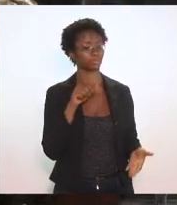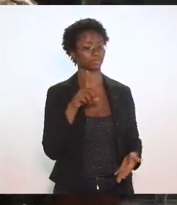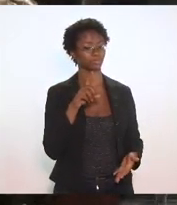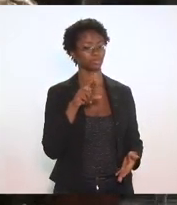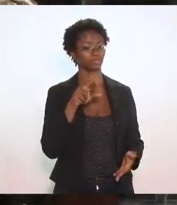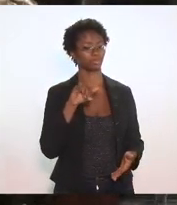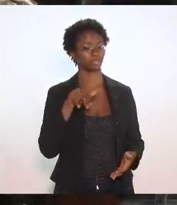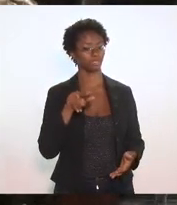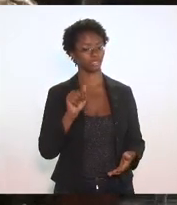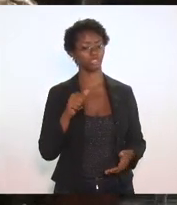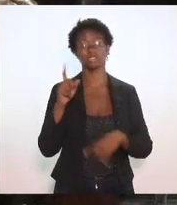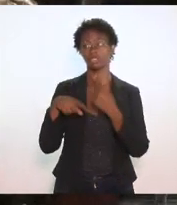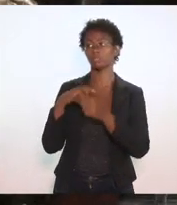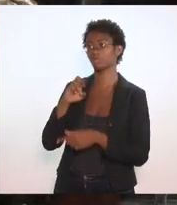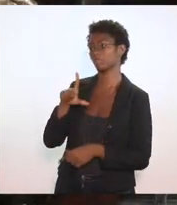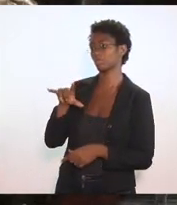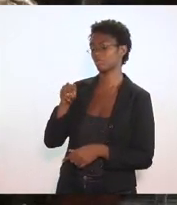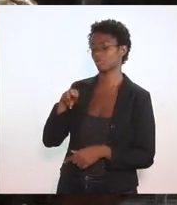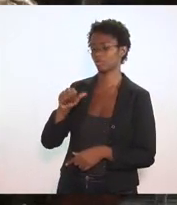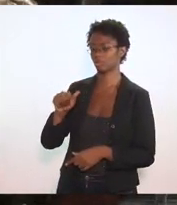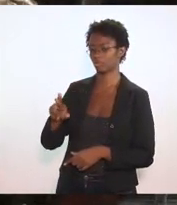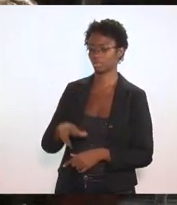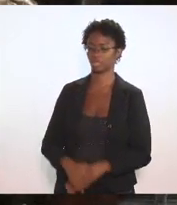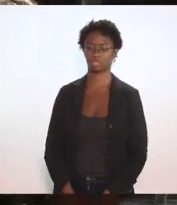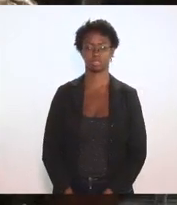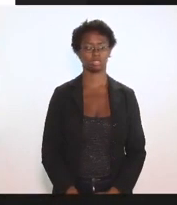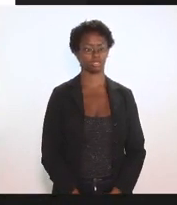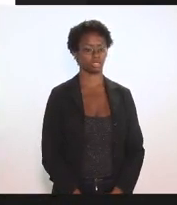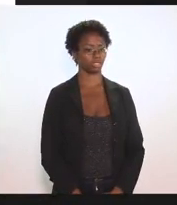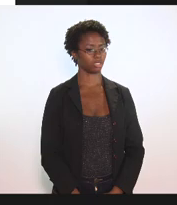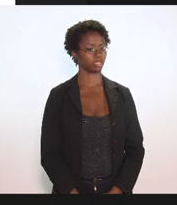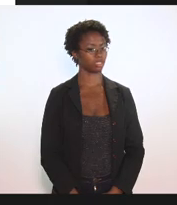em seguida, deputada Eliomar. Presidente, não, é o voto da bancada.